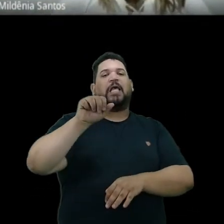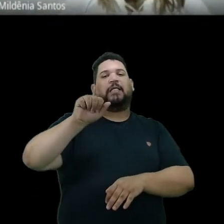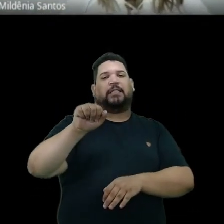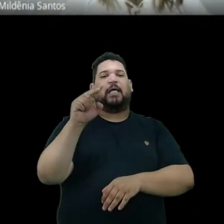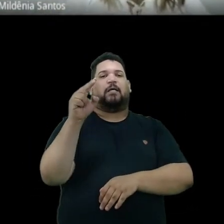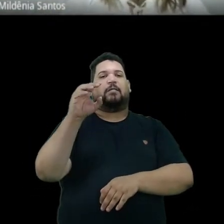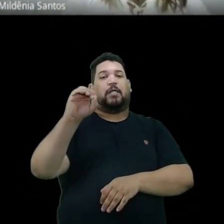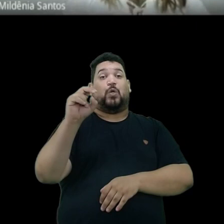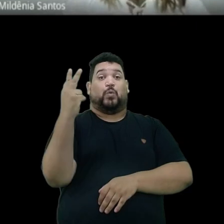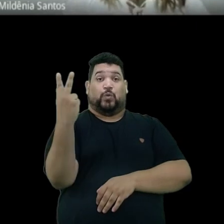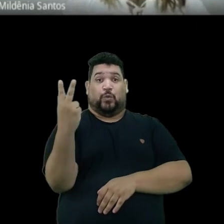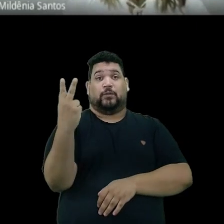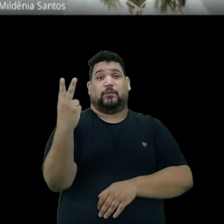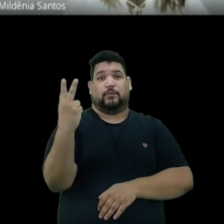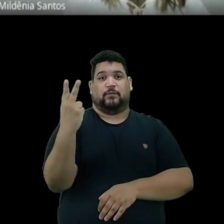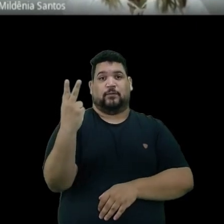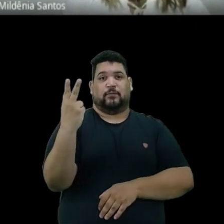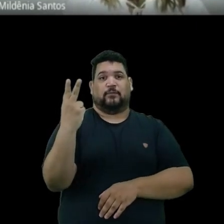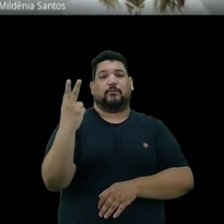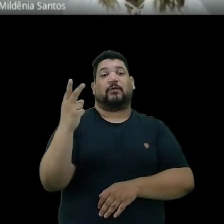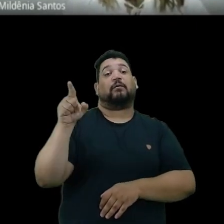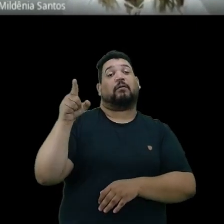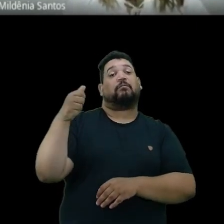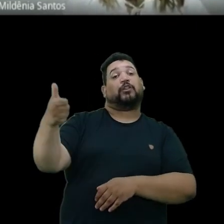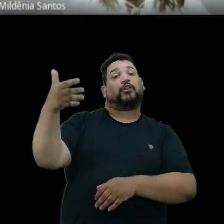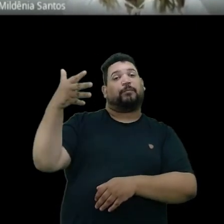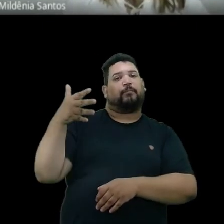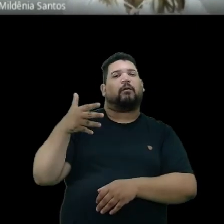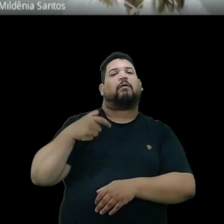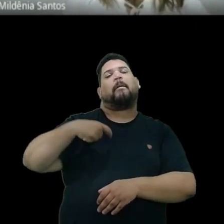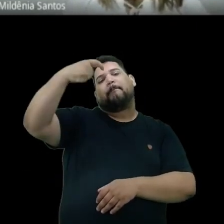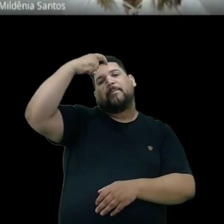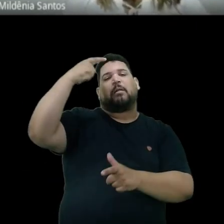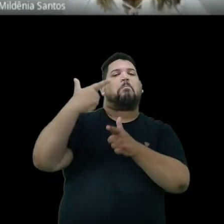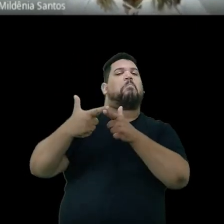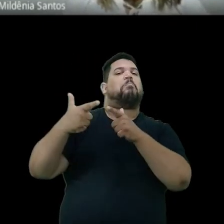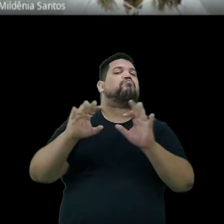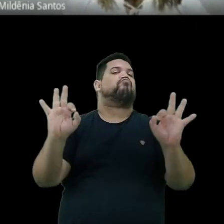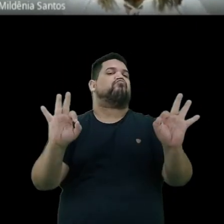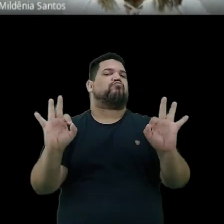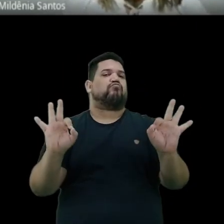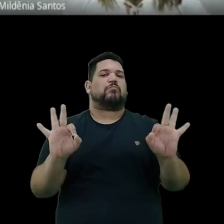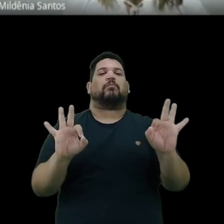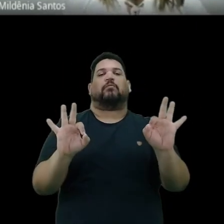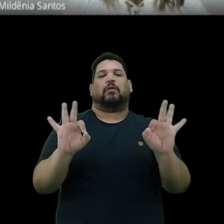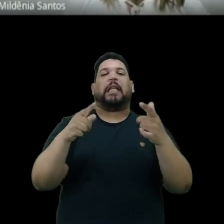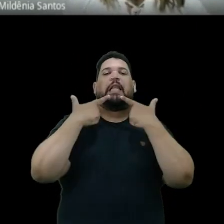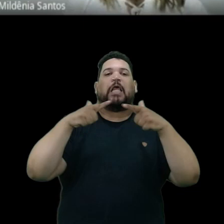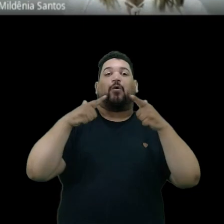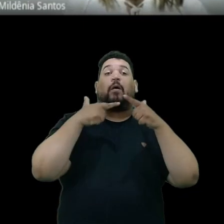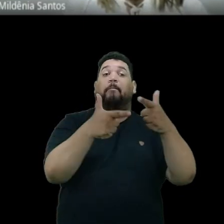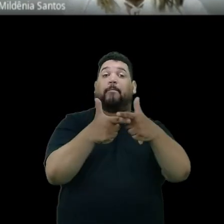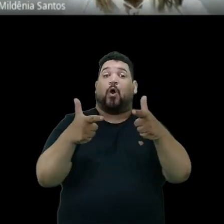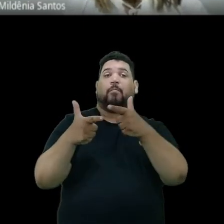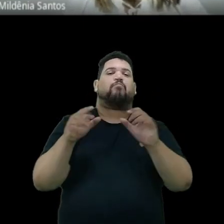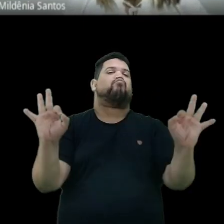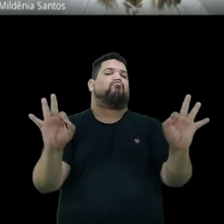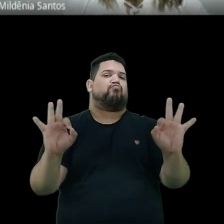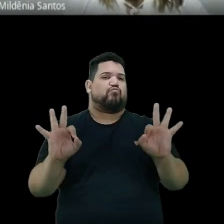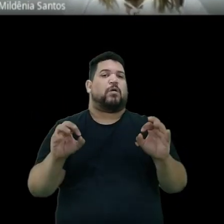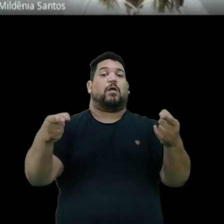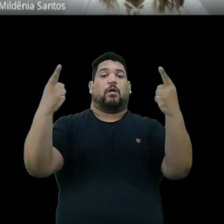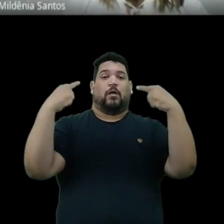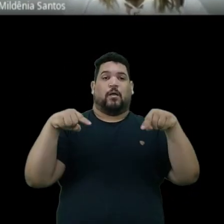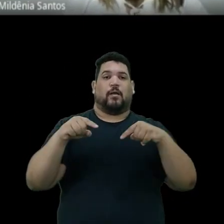6A02, né? Que traz sem déficit intelectual, sem comprometimento de linguagem, e tem também com o